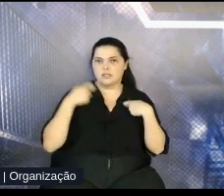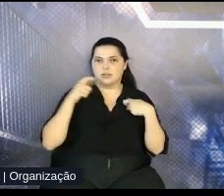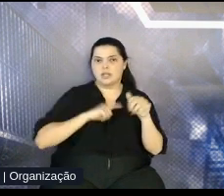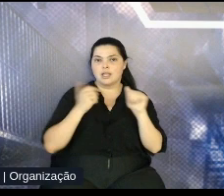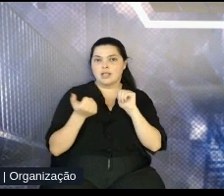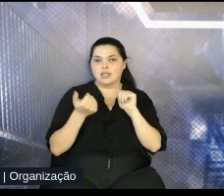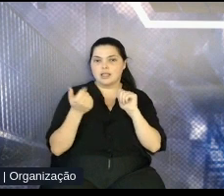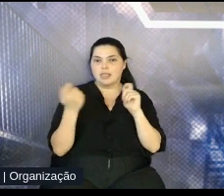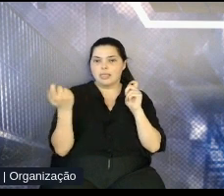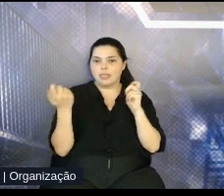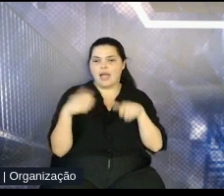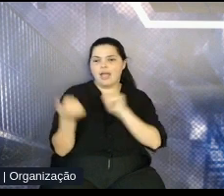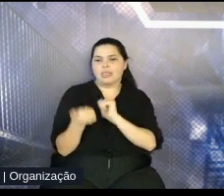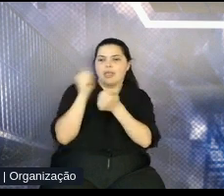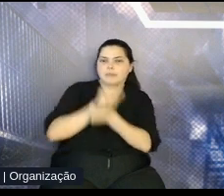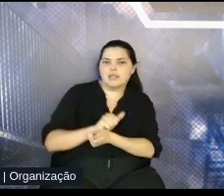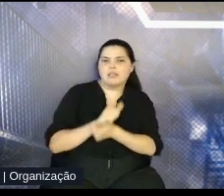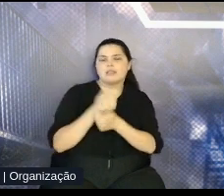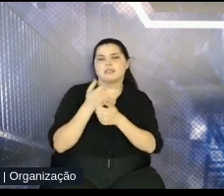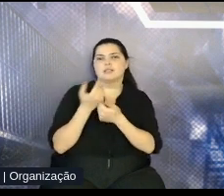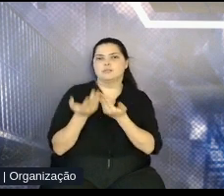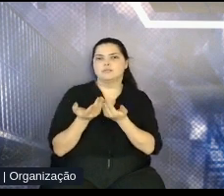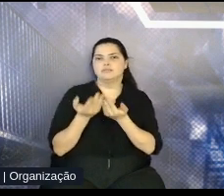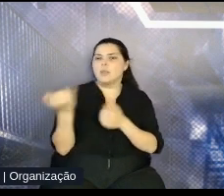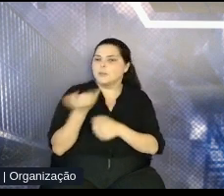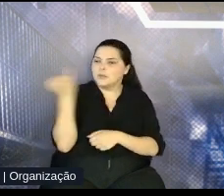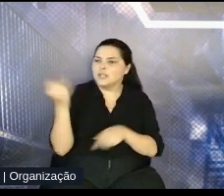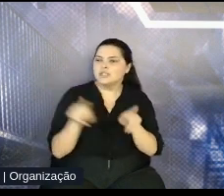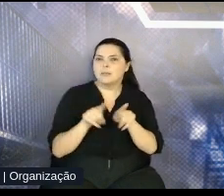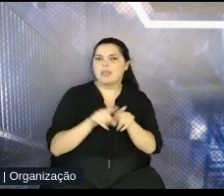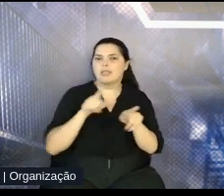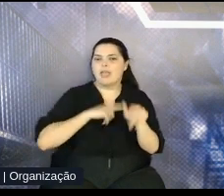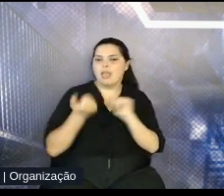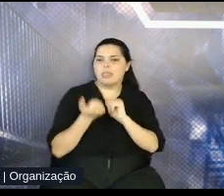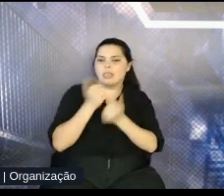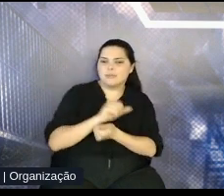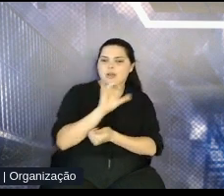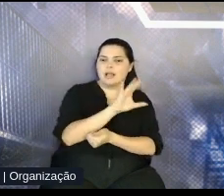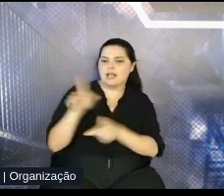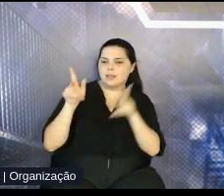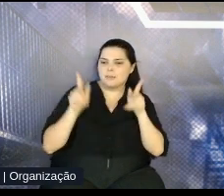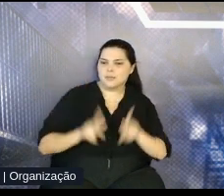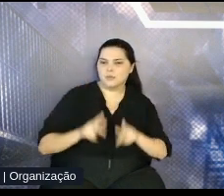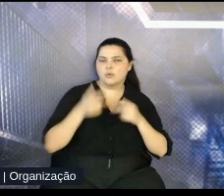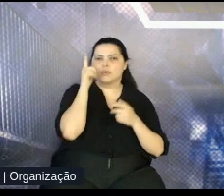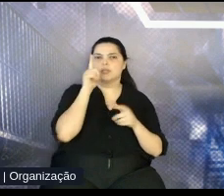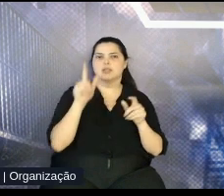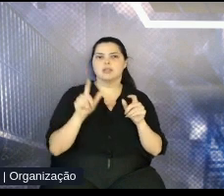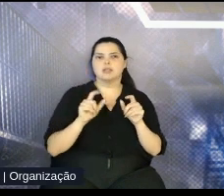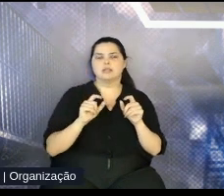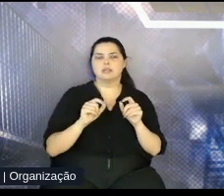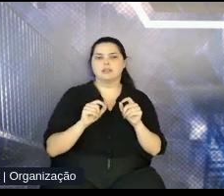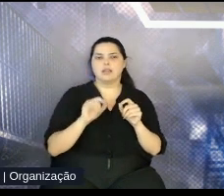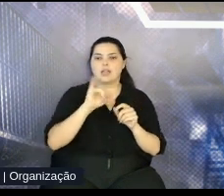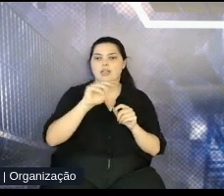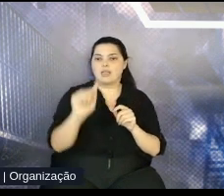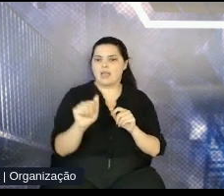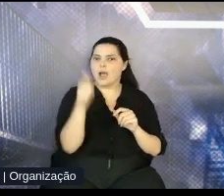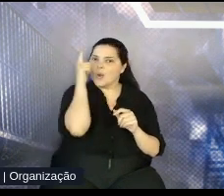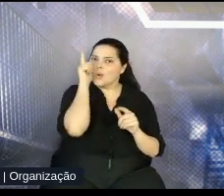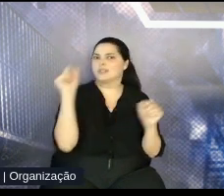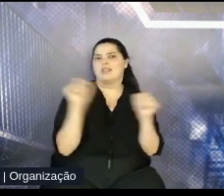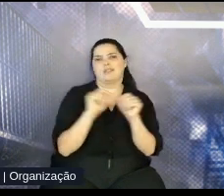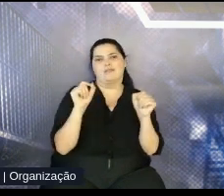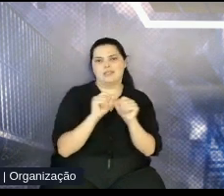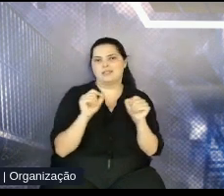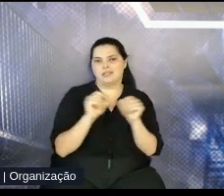estar customizando essa frente é muito importante. E esse aspecto de customizável, a IA normalmente consegue lidar bem